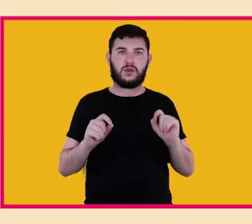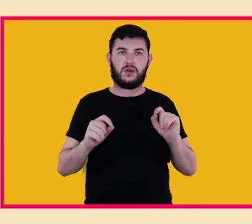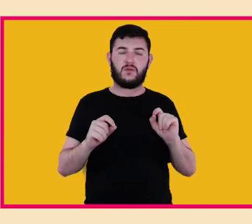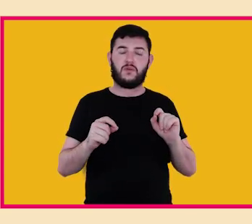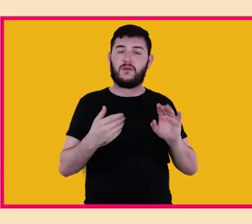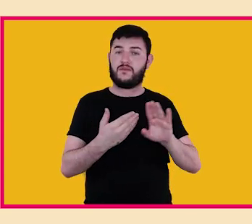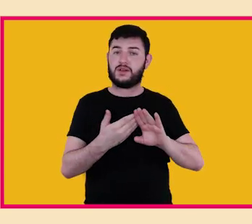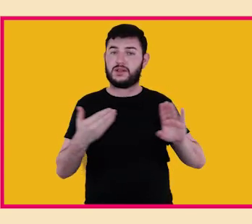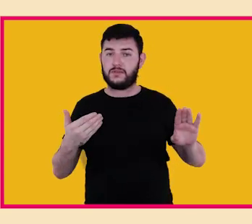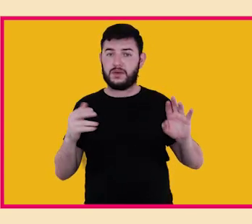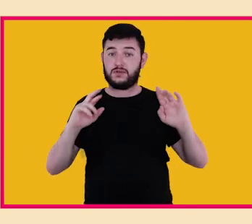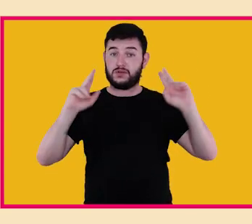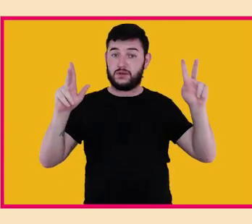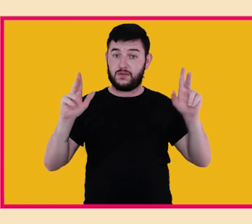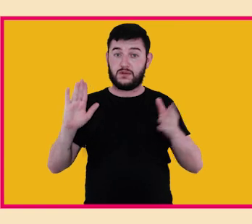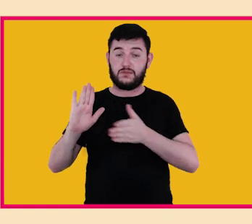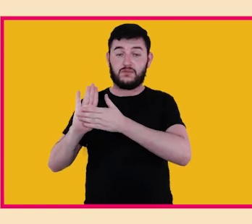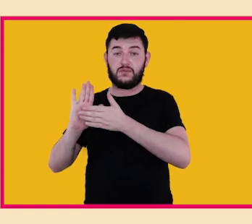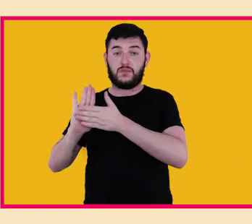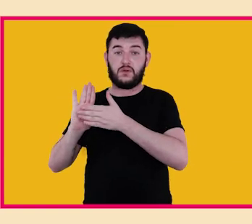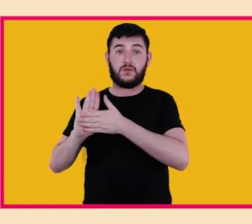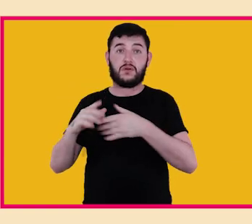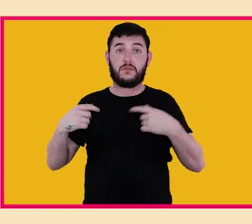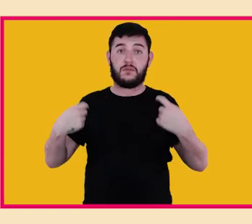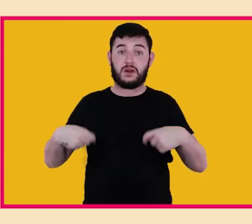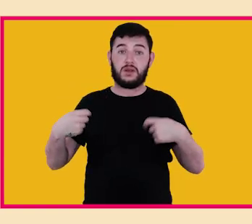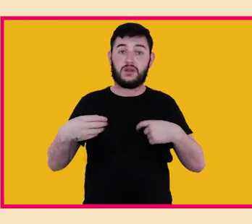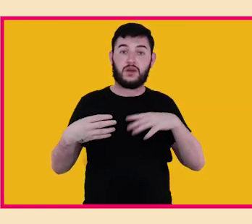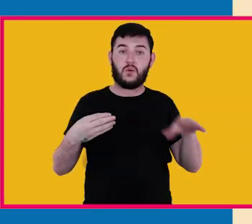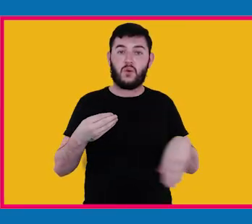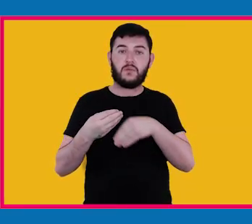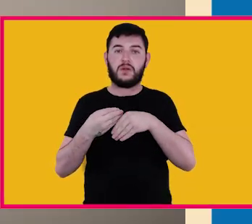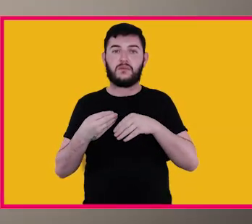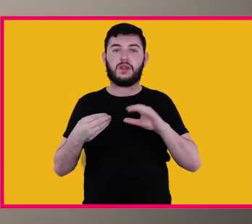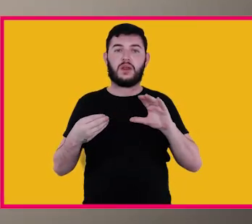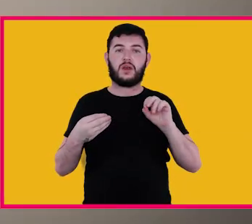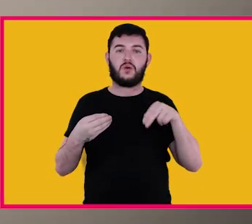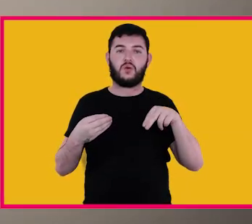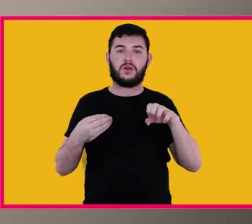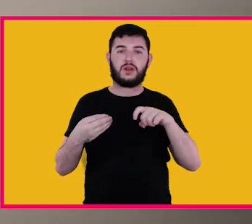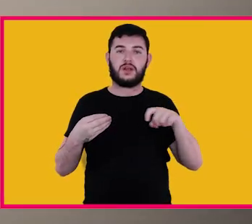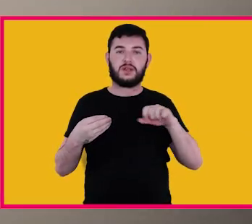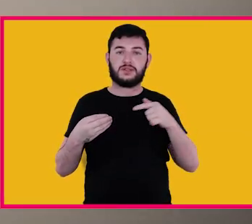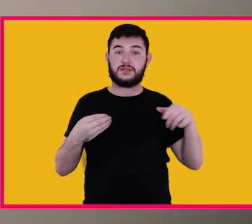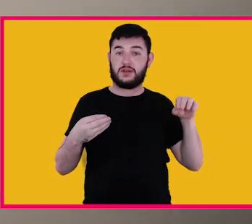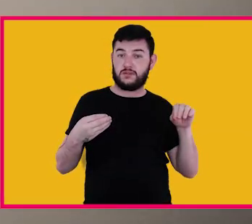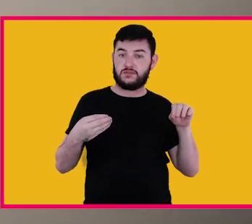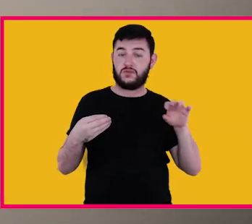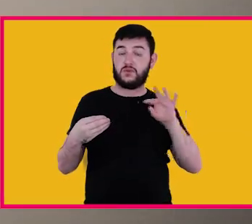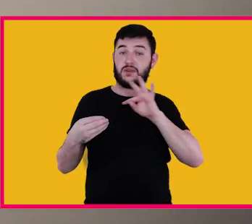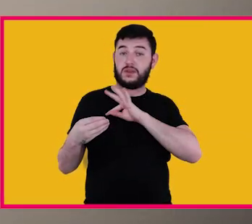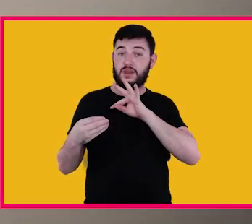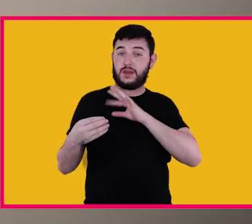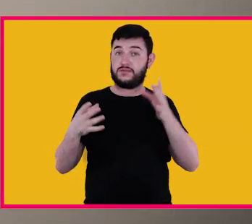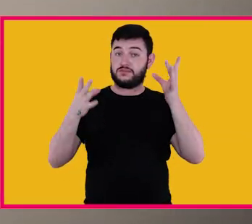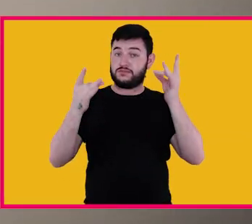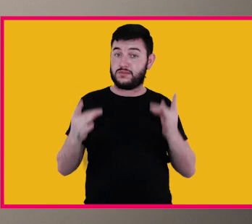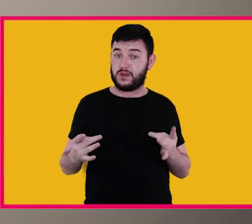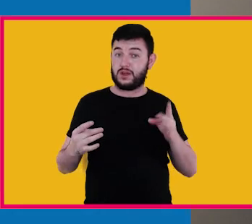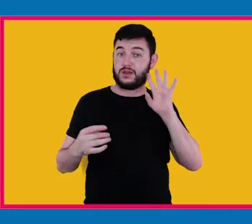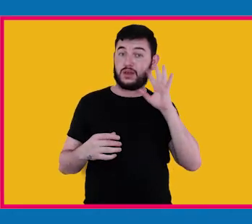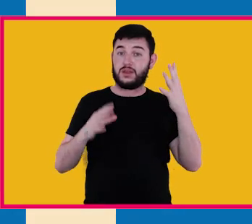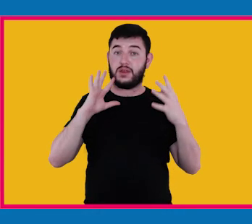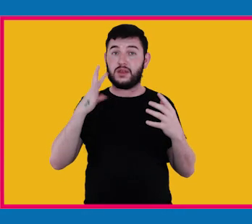do previsto no padrão, será necessário complementar essas conexões. Fora essa questãozinha técnica, a primeira decisão a ser tomada na